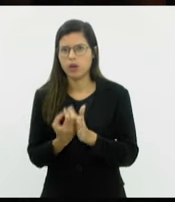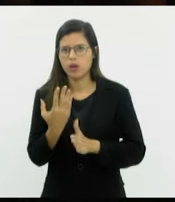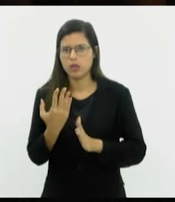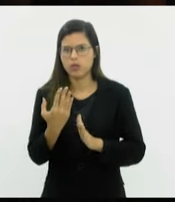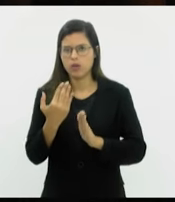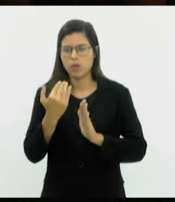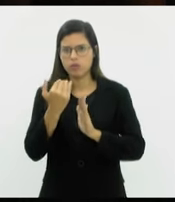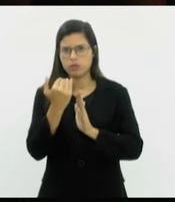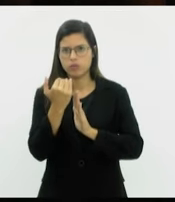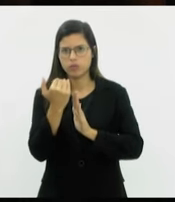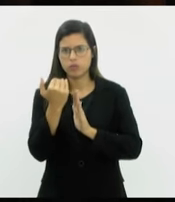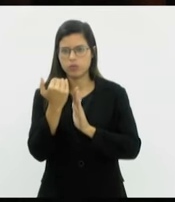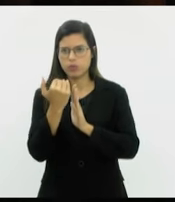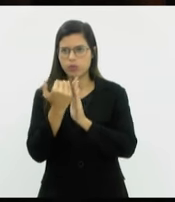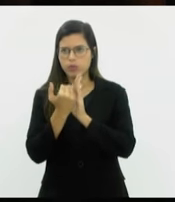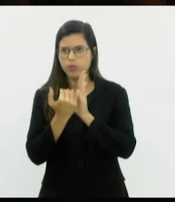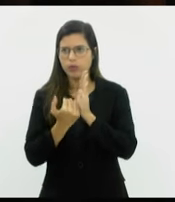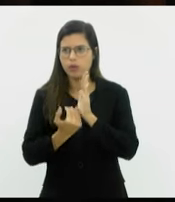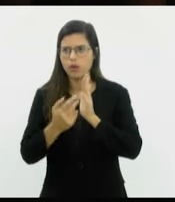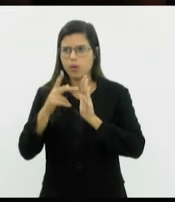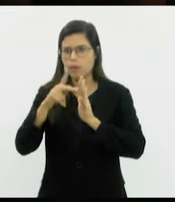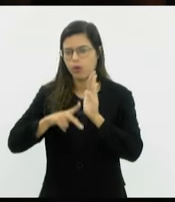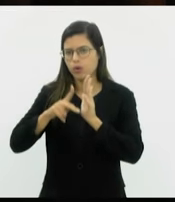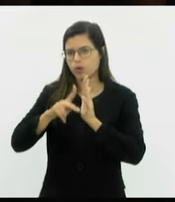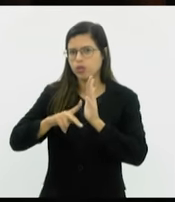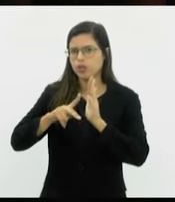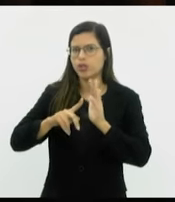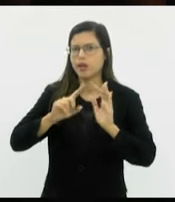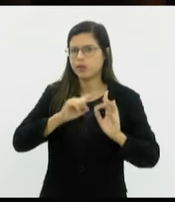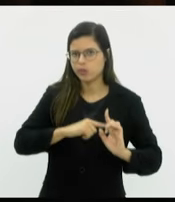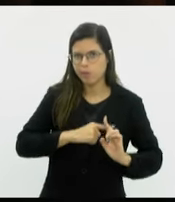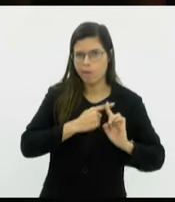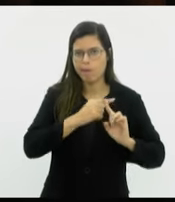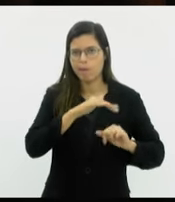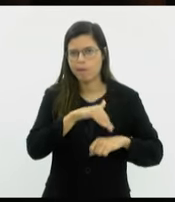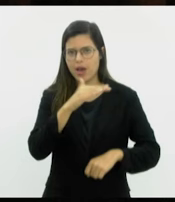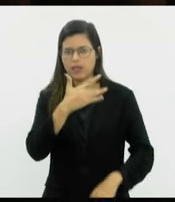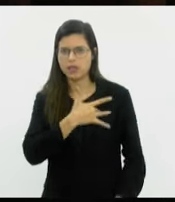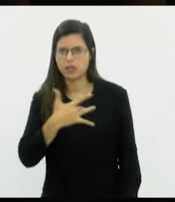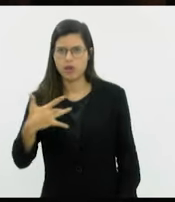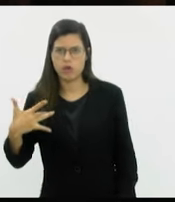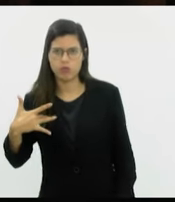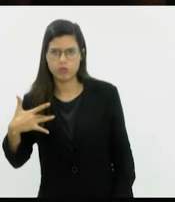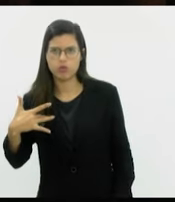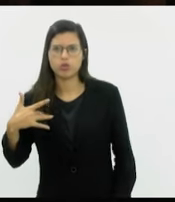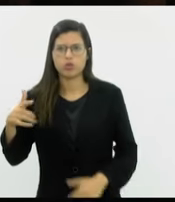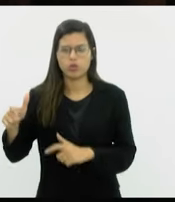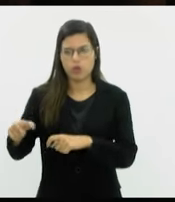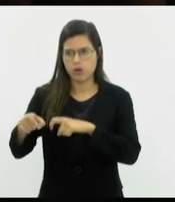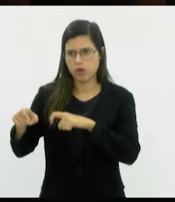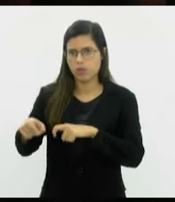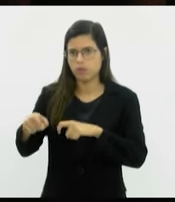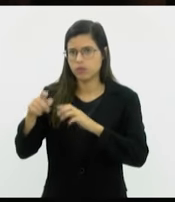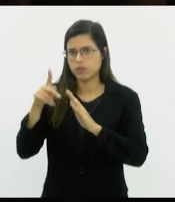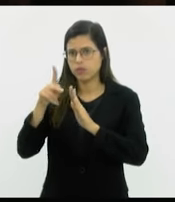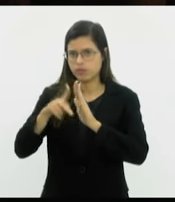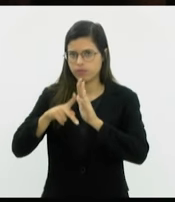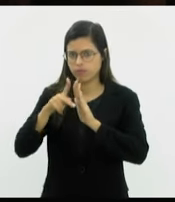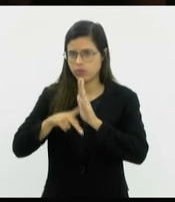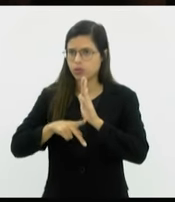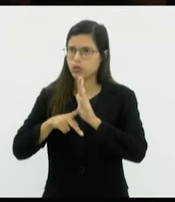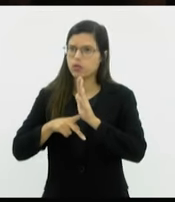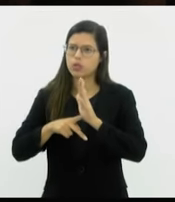programa Projeto Mais Saúde no Campo. Esse projeto hoje é desenvolvido com muita